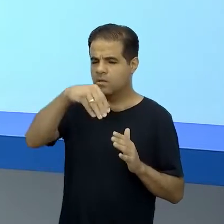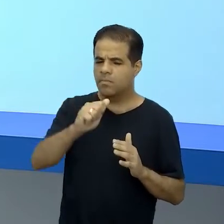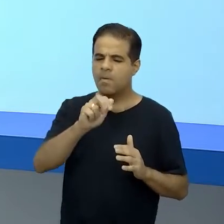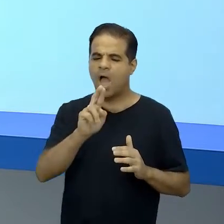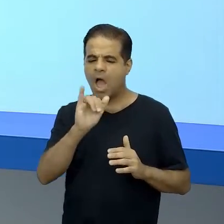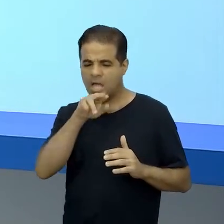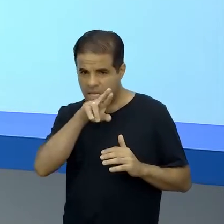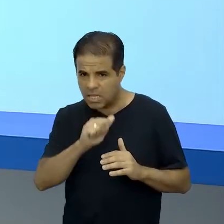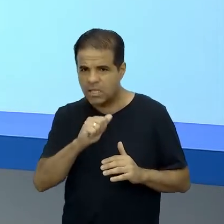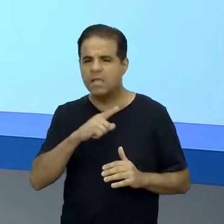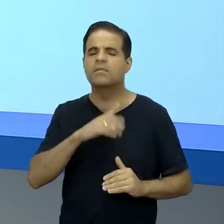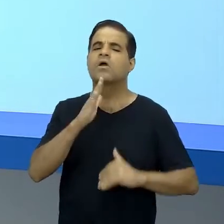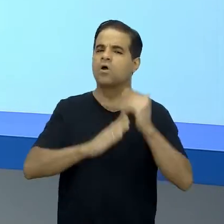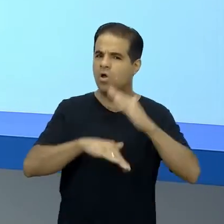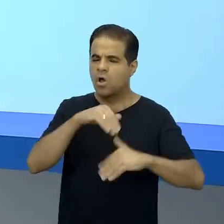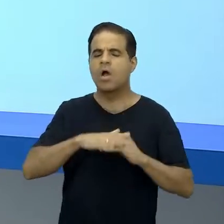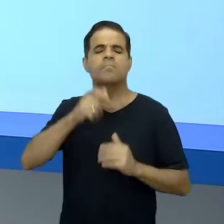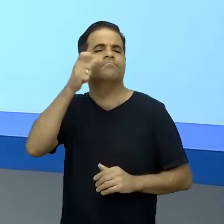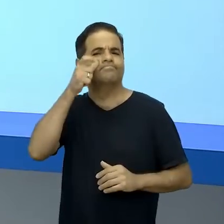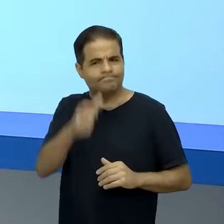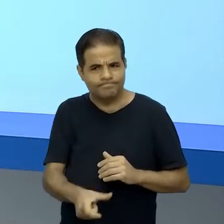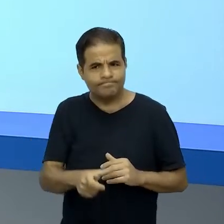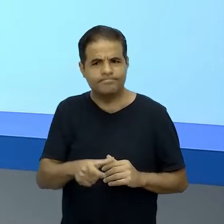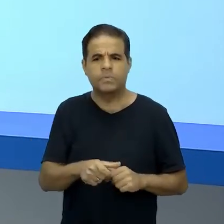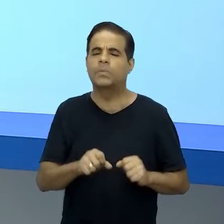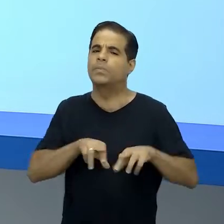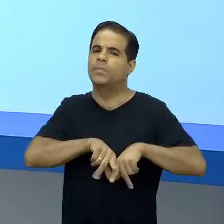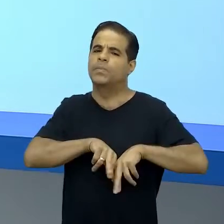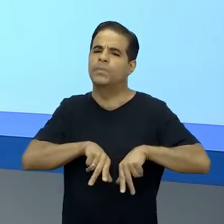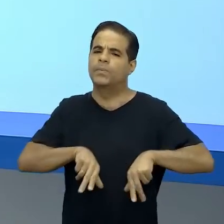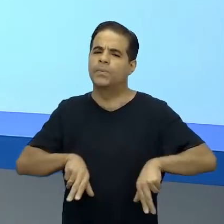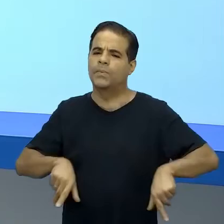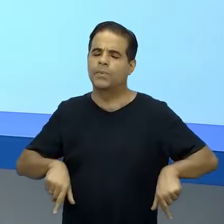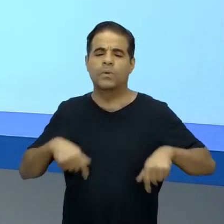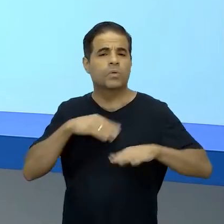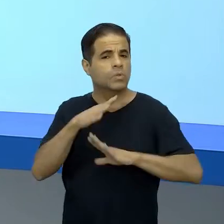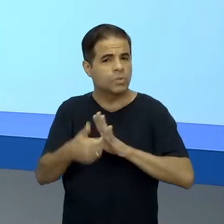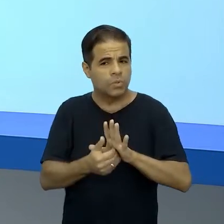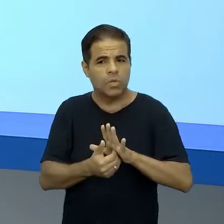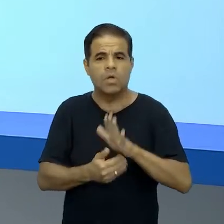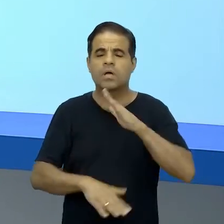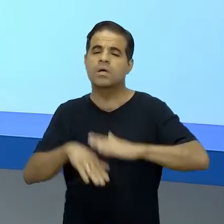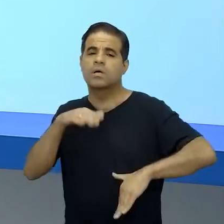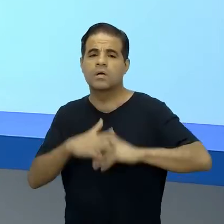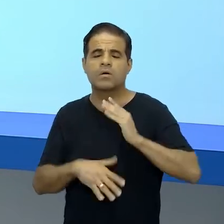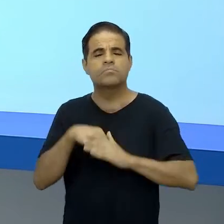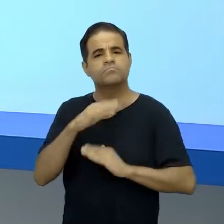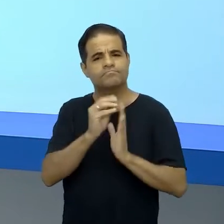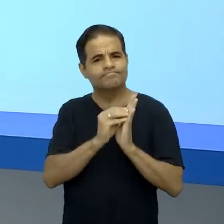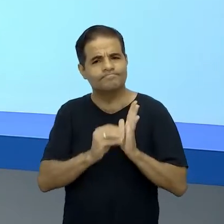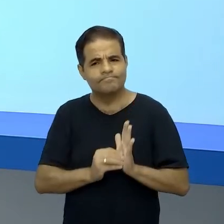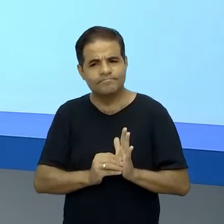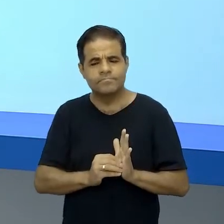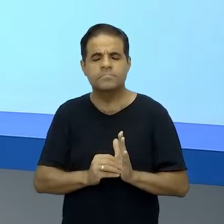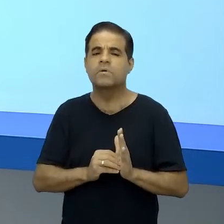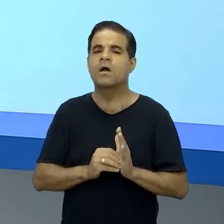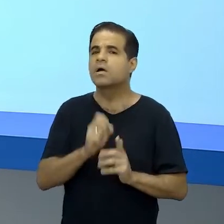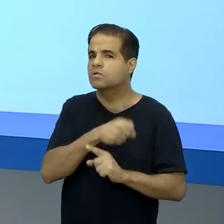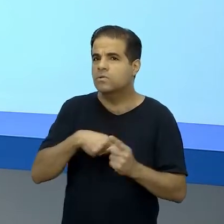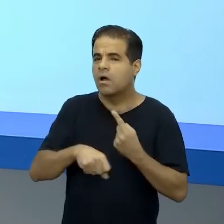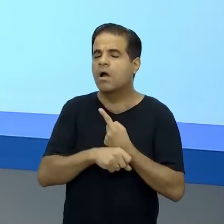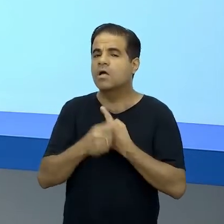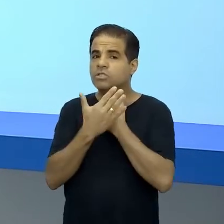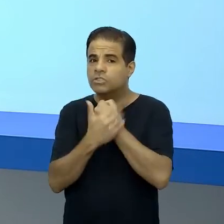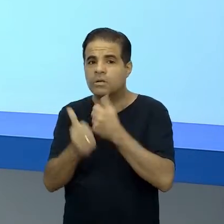obras muito, muito interessantes e muito chocantes, vale a pena. E toda a obra dela sempre tem um cunho social, sempre tem estamos chamando a